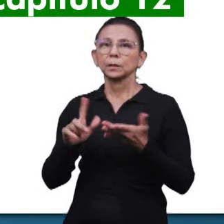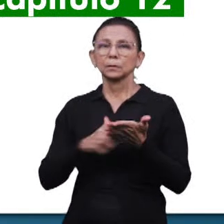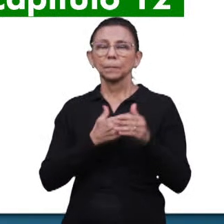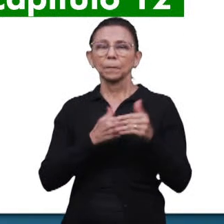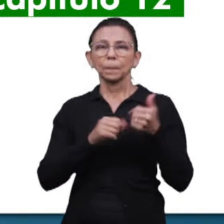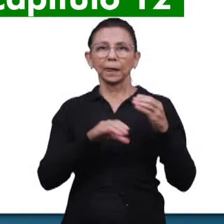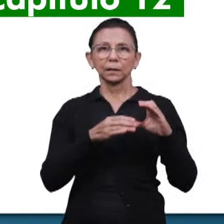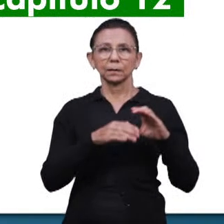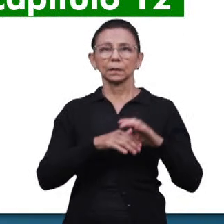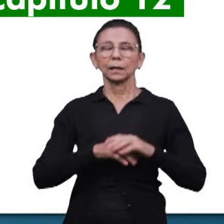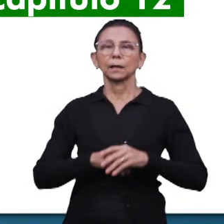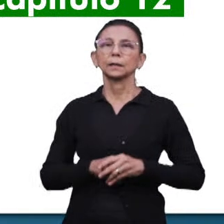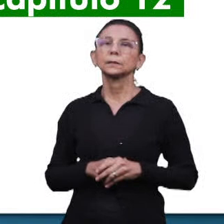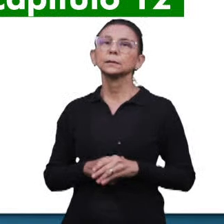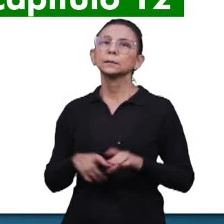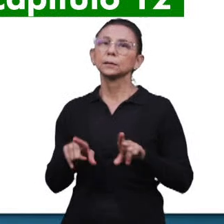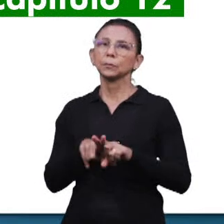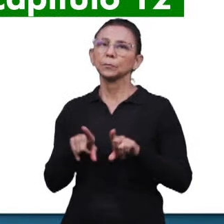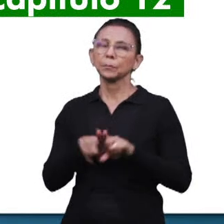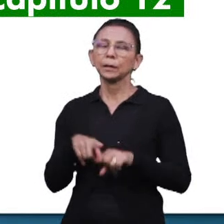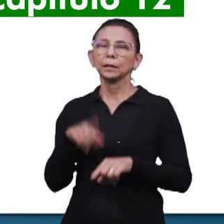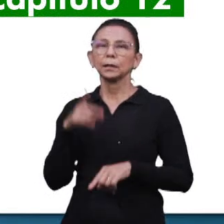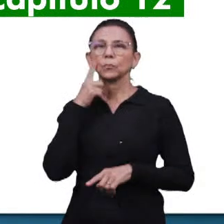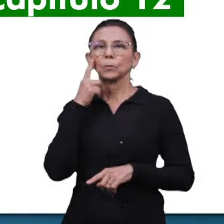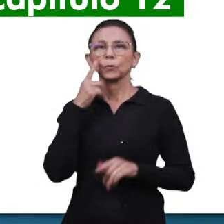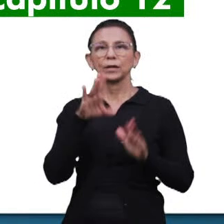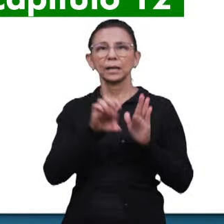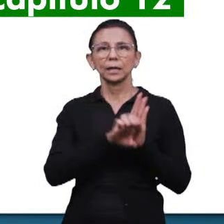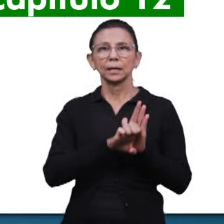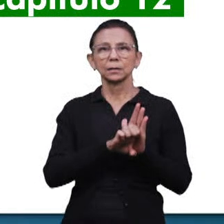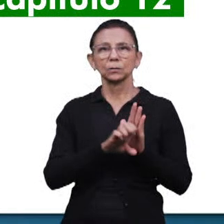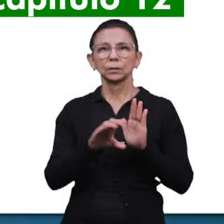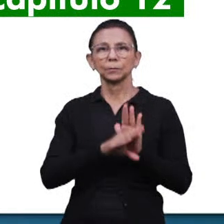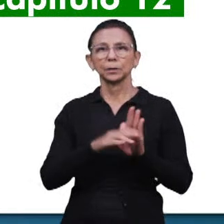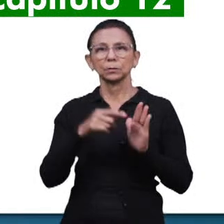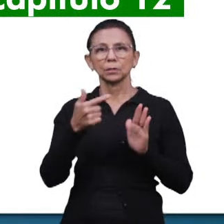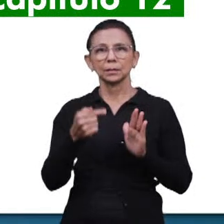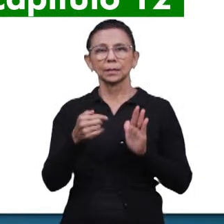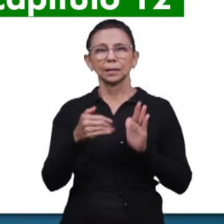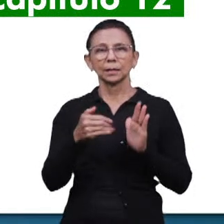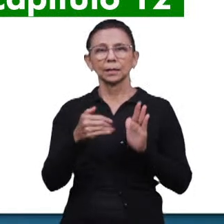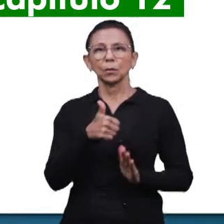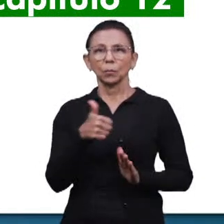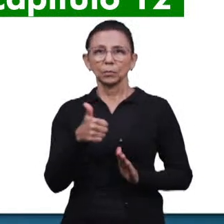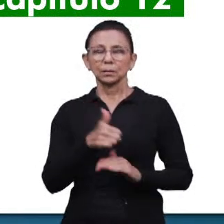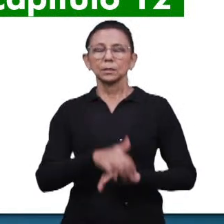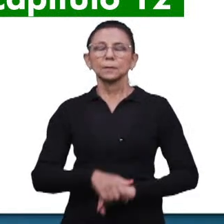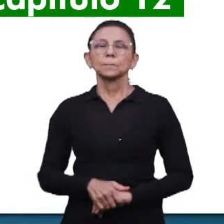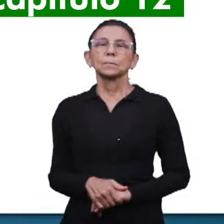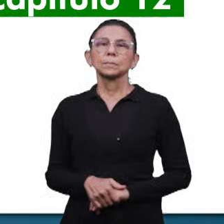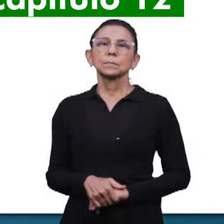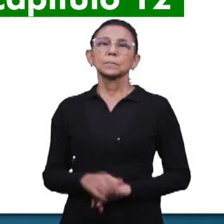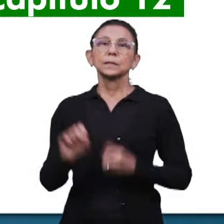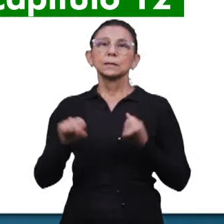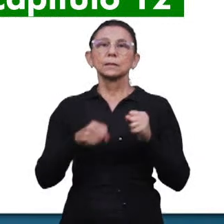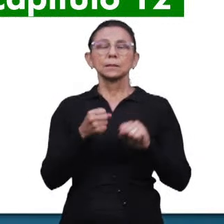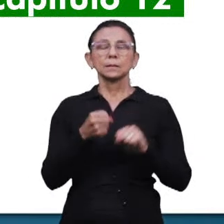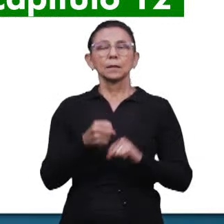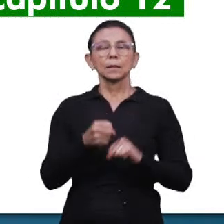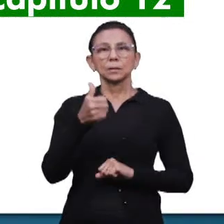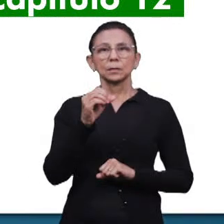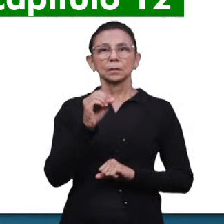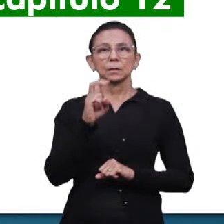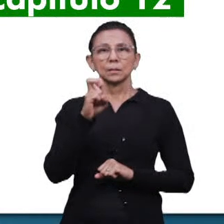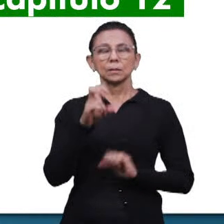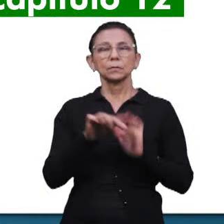base hoje no livro Êxodo, capítulo 12, dos versos 7 a 11, e o Salmo 105, versículo